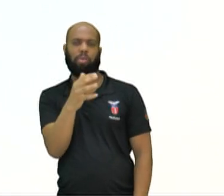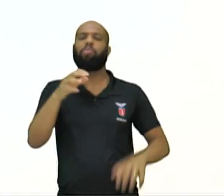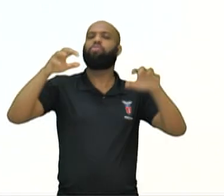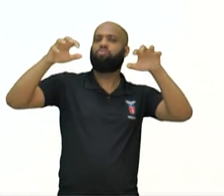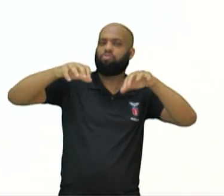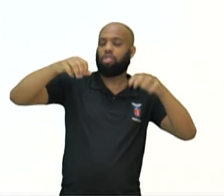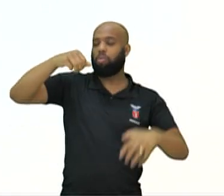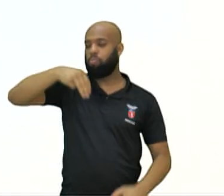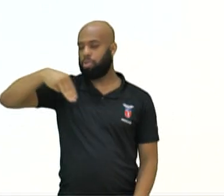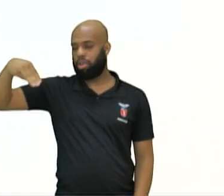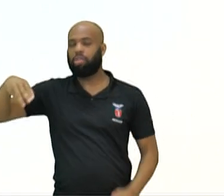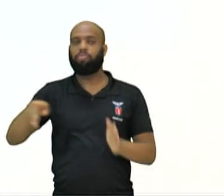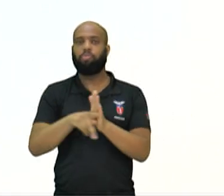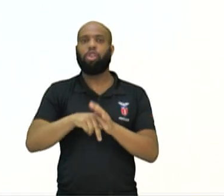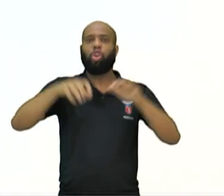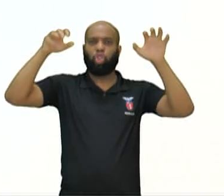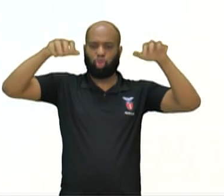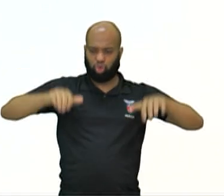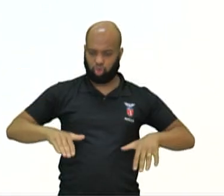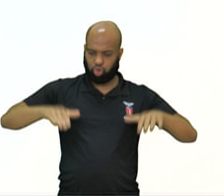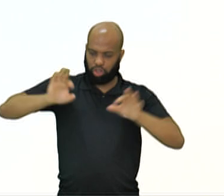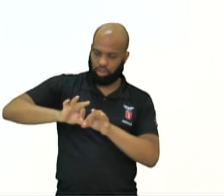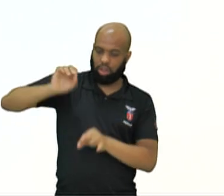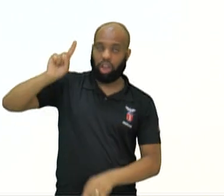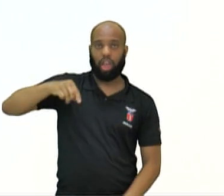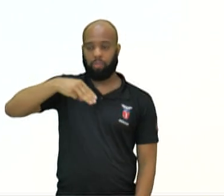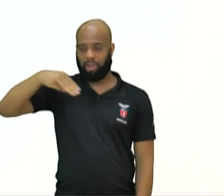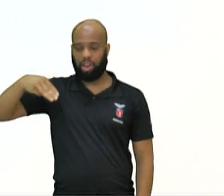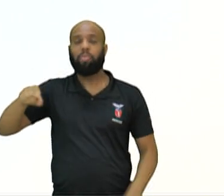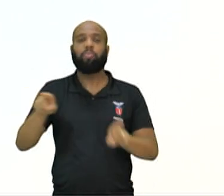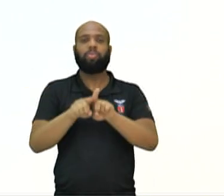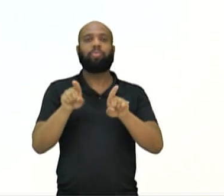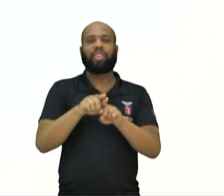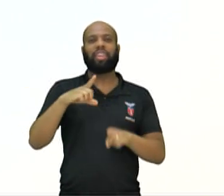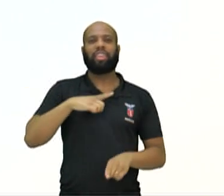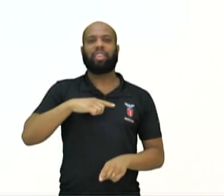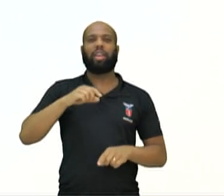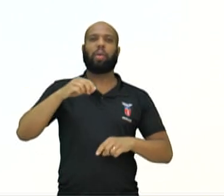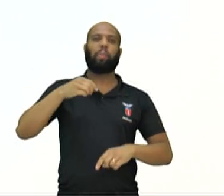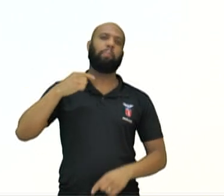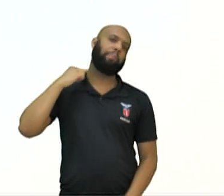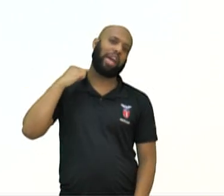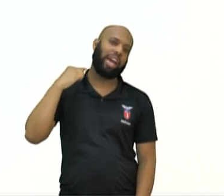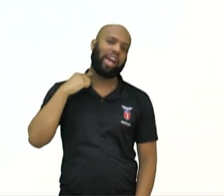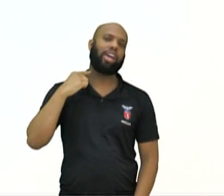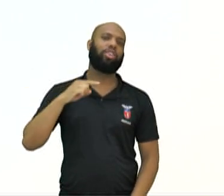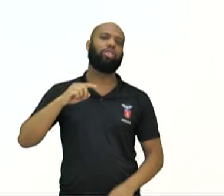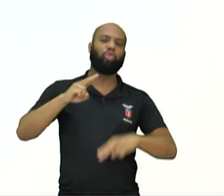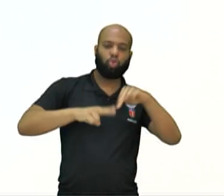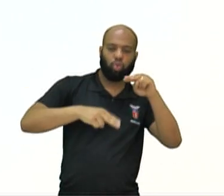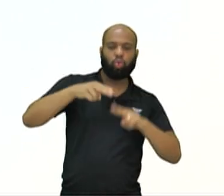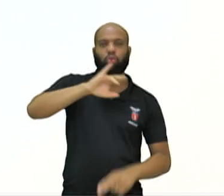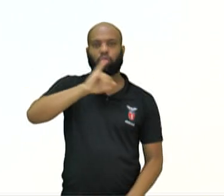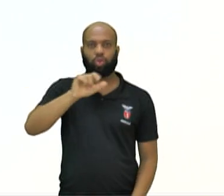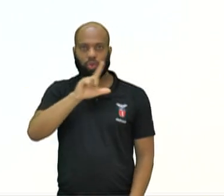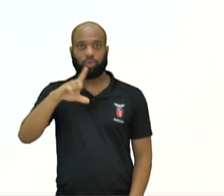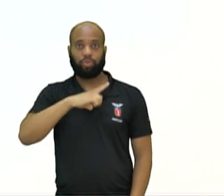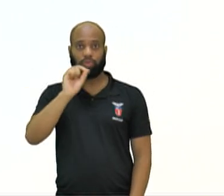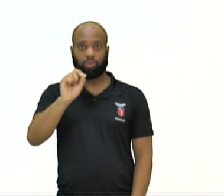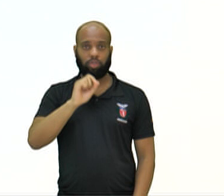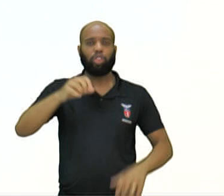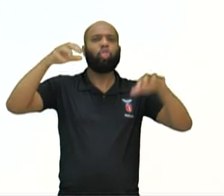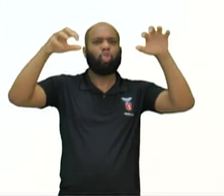250 milímetros de chuva. Já no meio do ano, lá nos meses de maio, junho e julho, observe que os